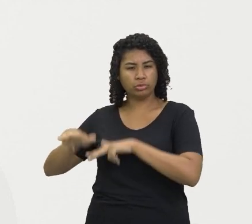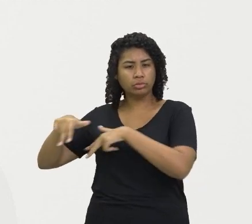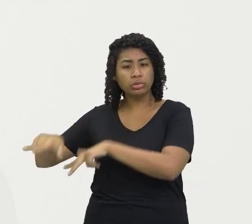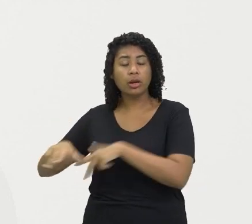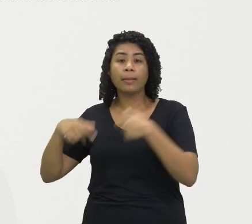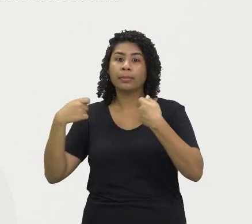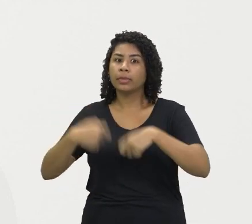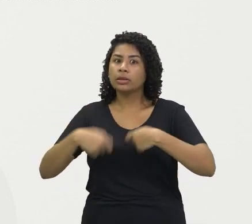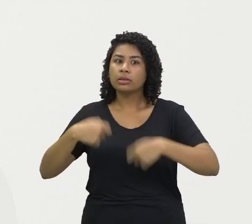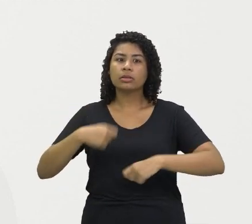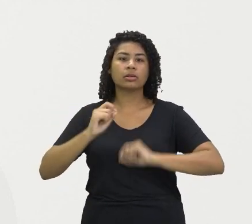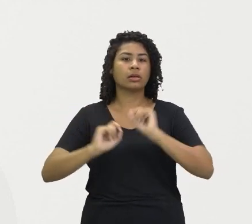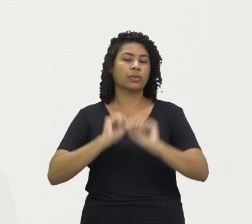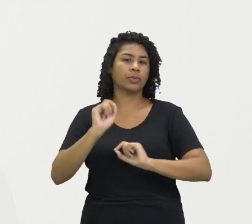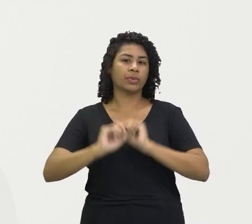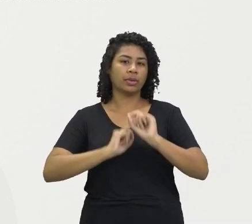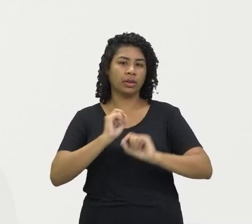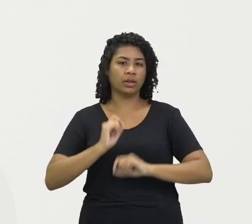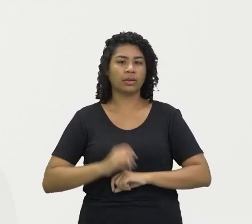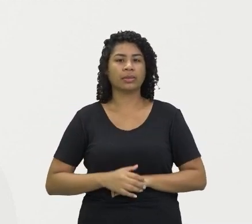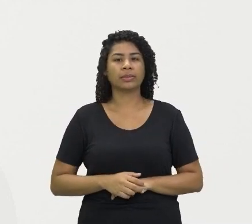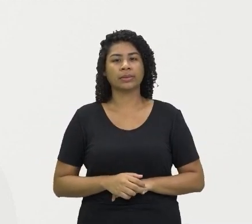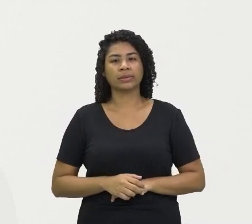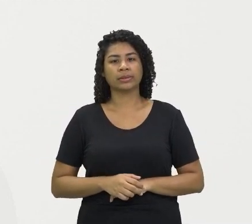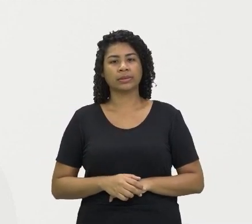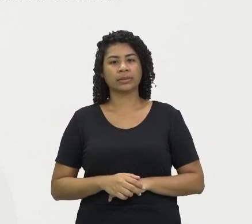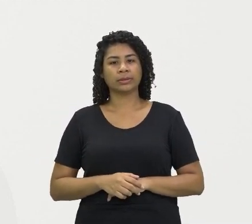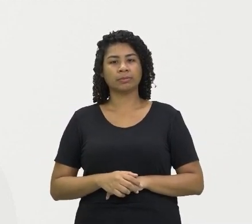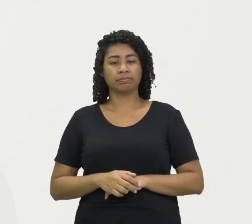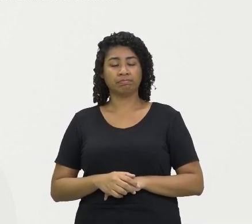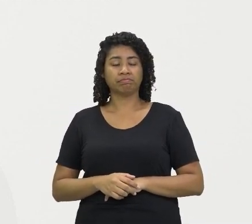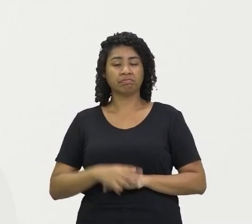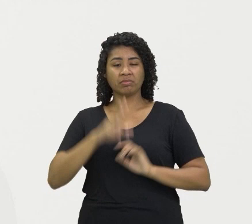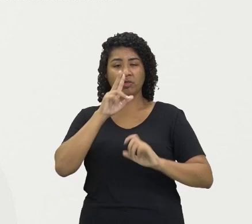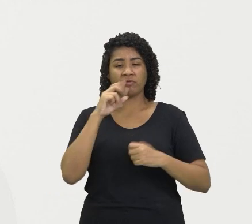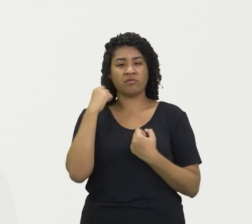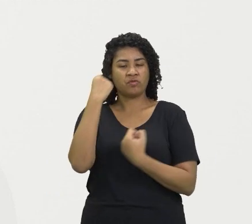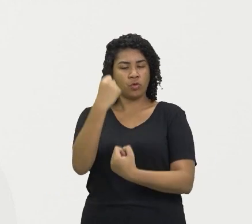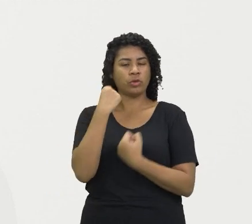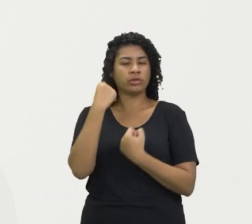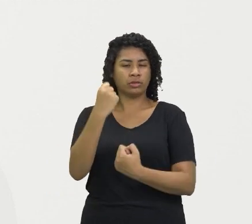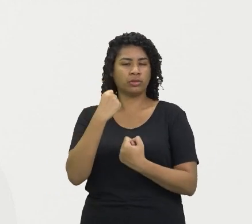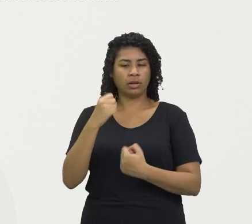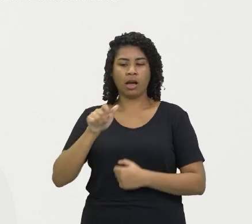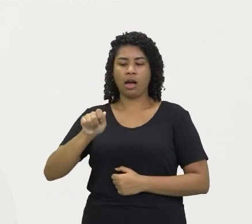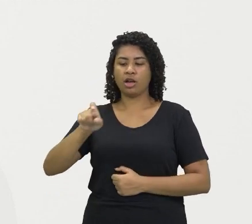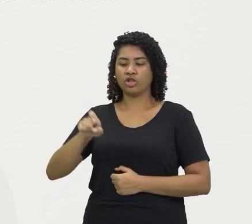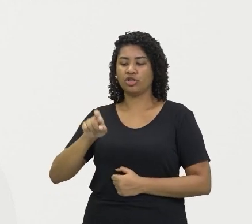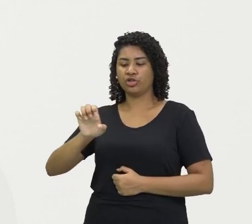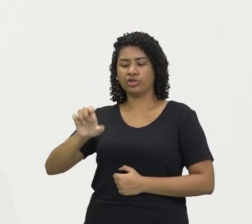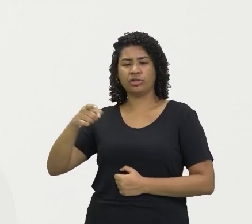carregada, né, dessa força, desse axé. E o axé,